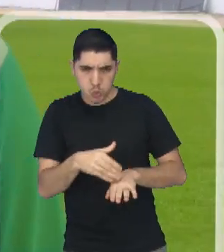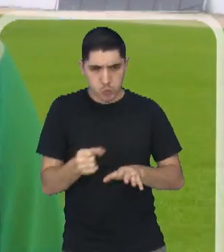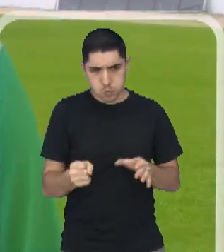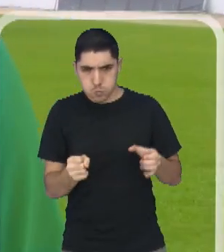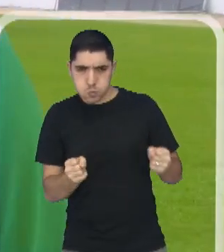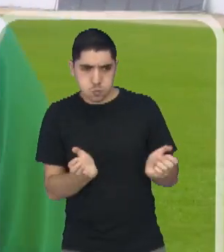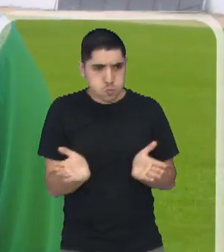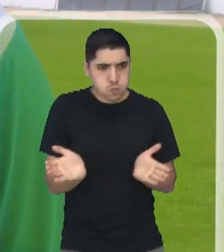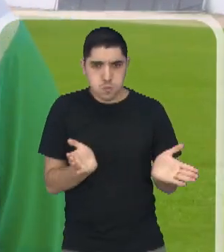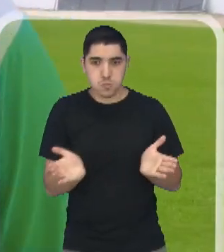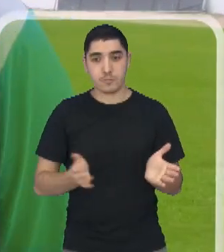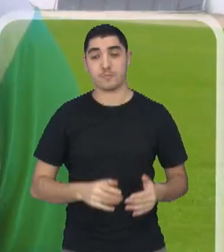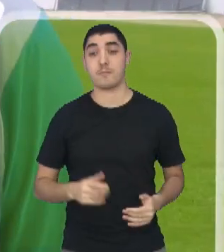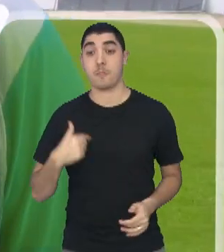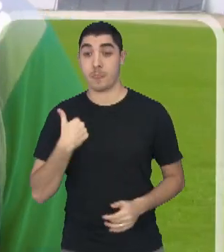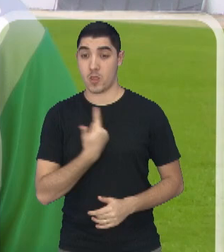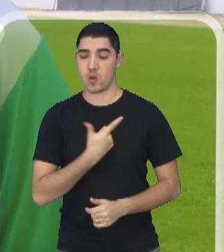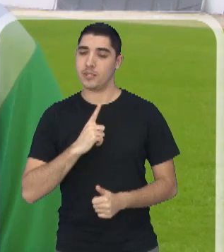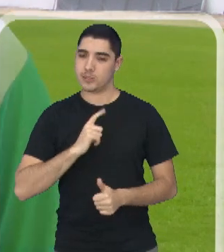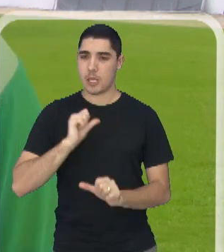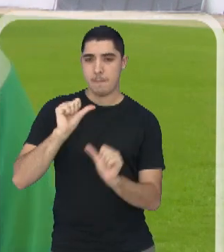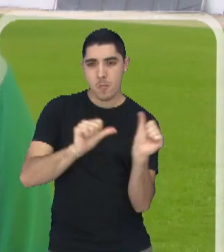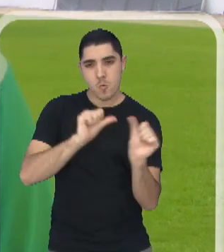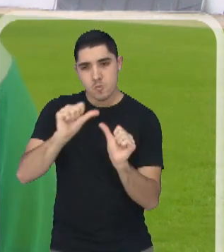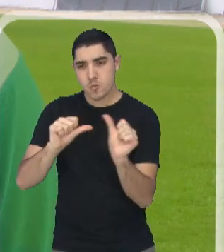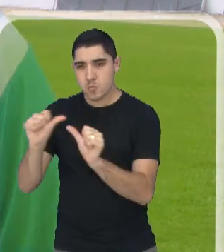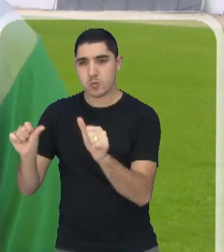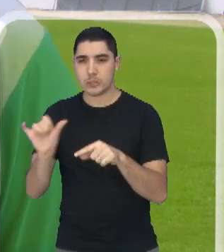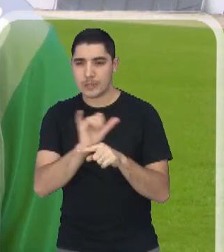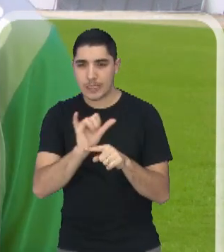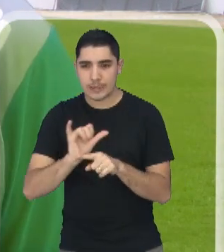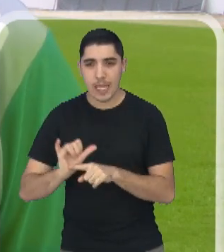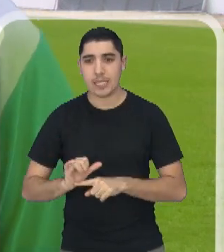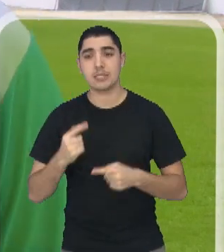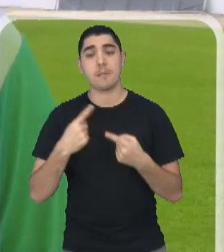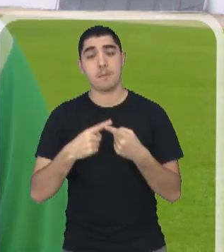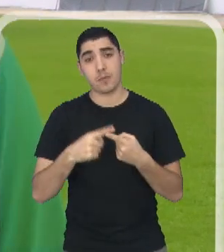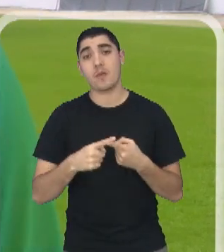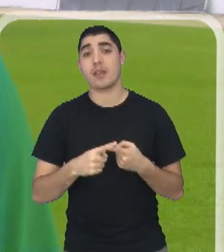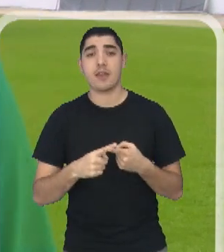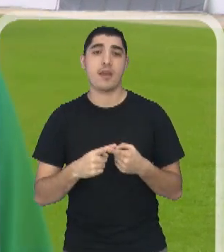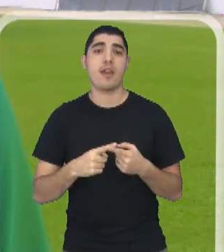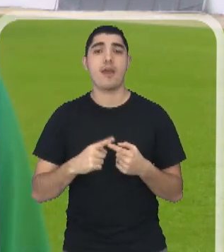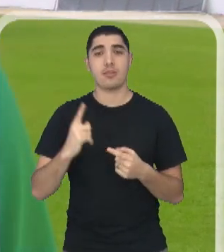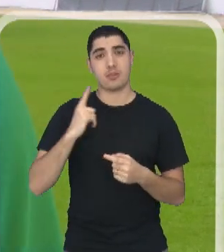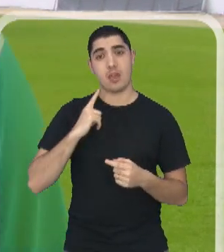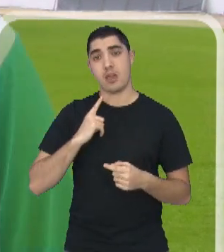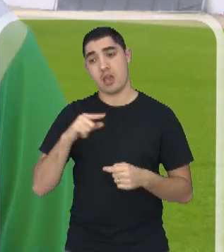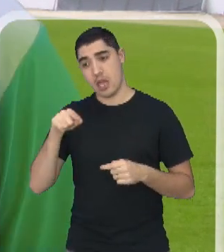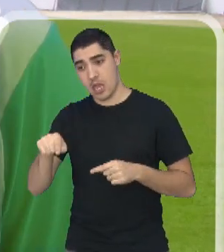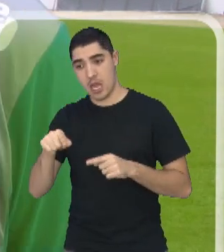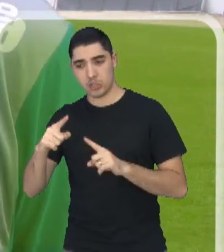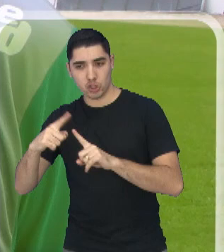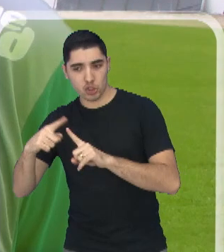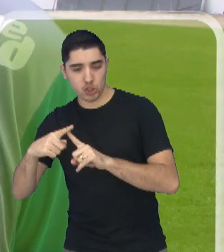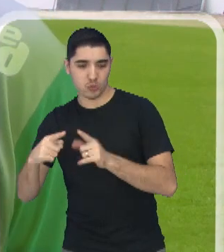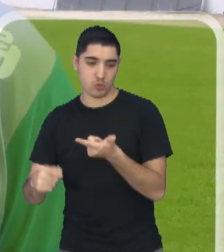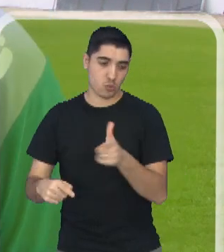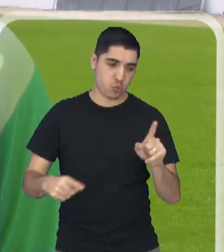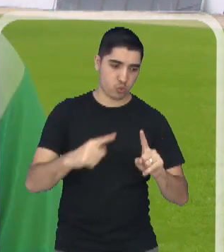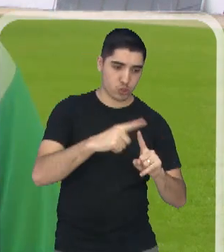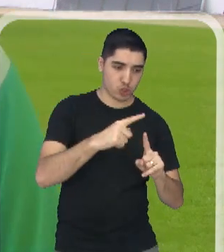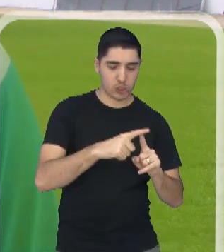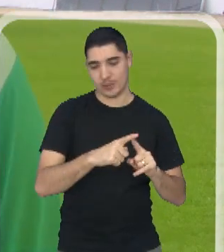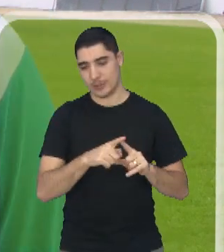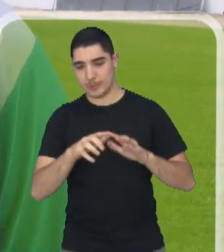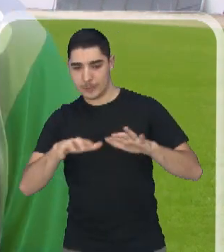essa variação, a gente sempre trabalha com esses encaixes, né? Tanto um modelo quanto o outro. Acho que a gente